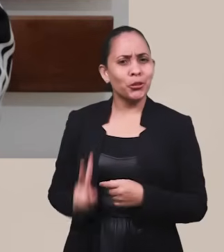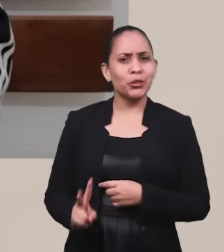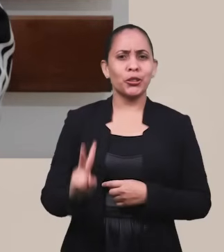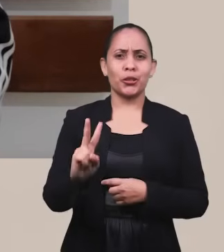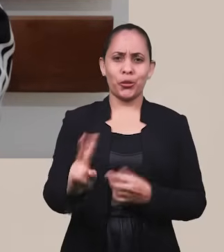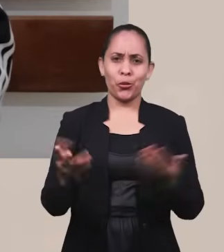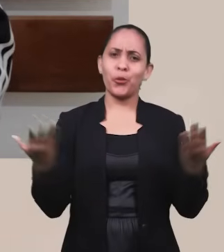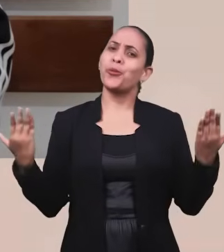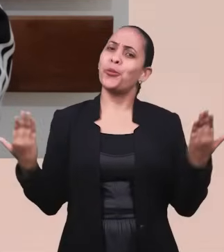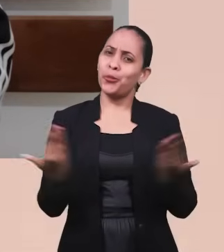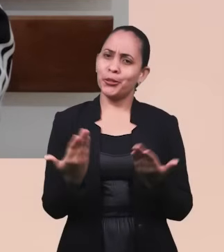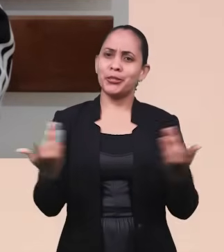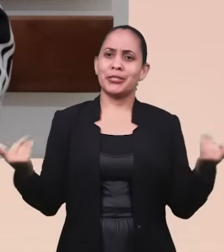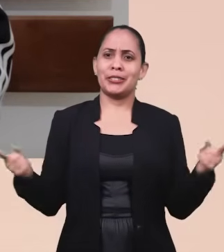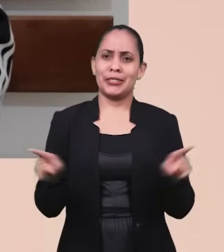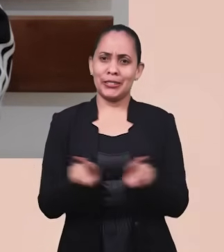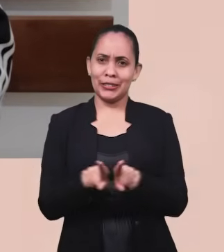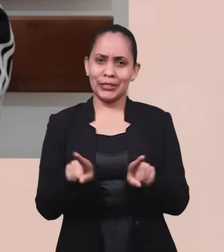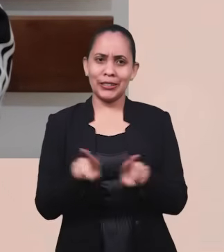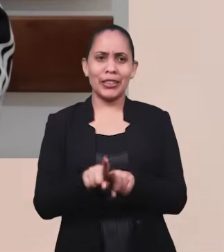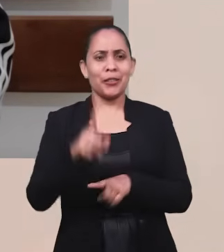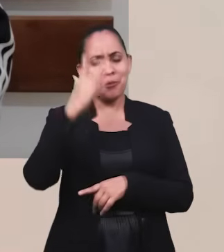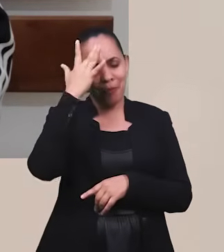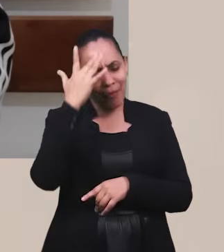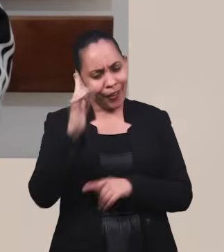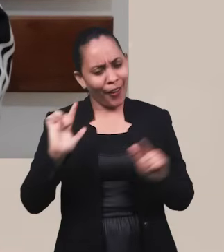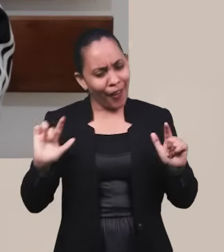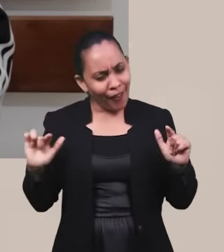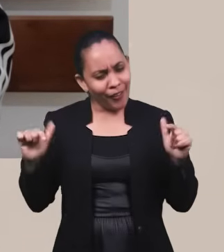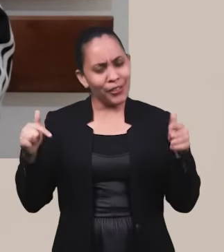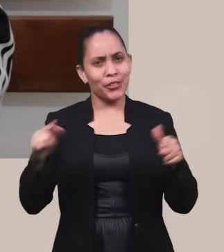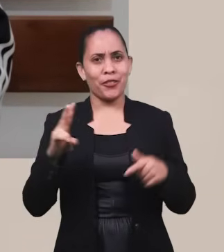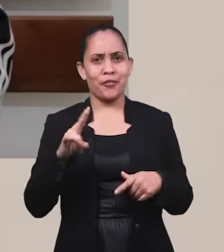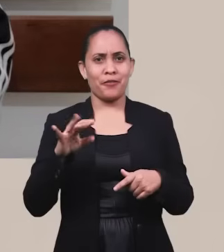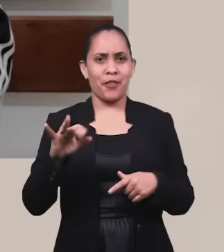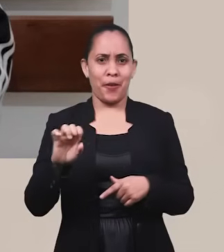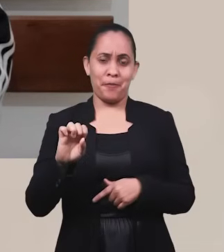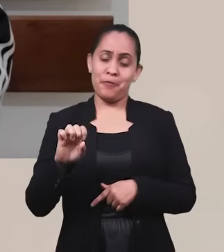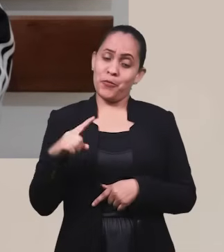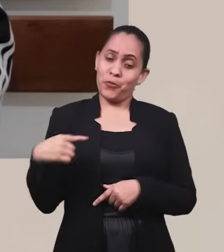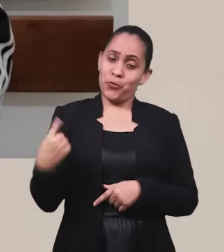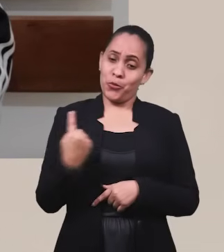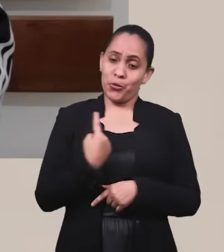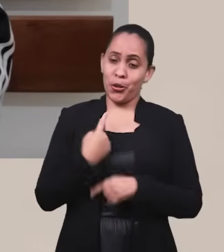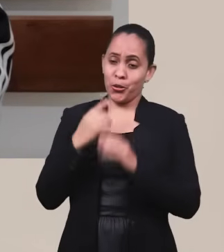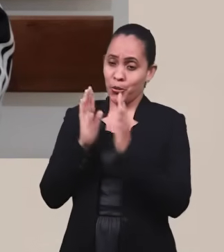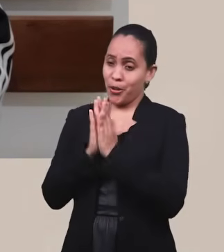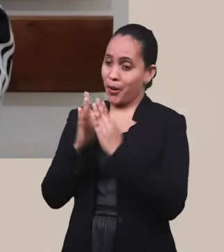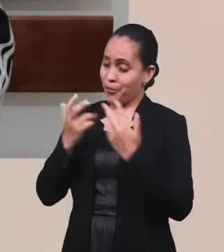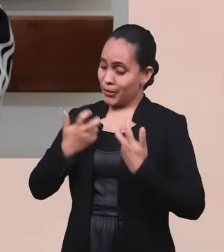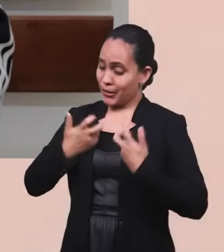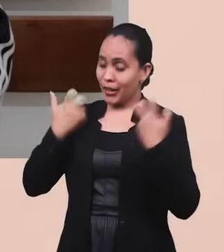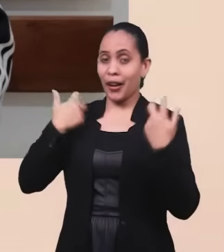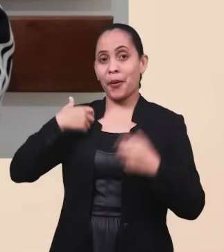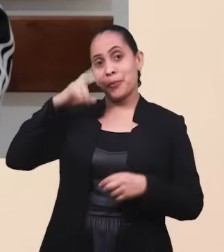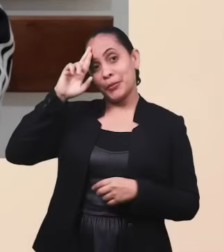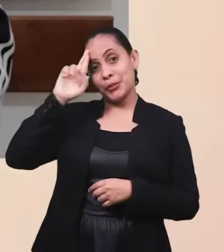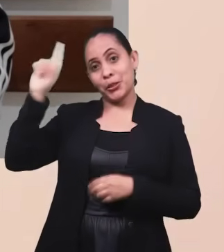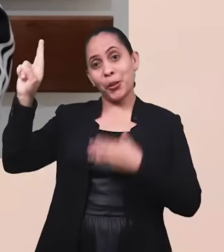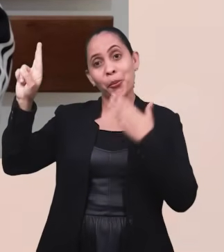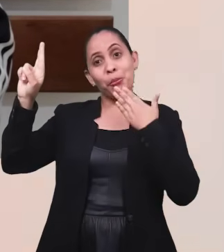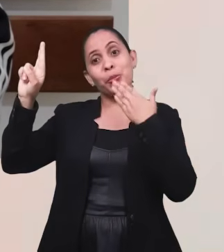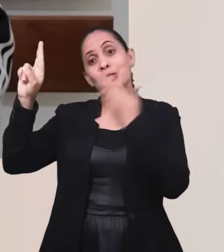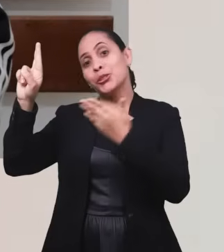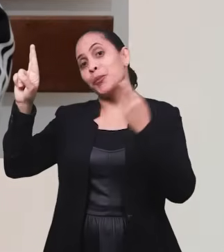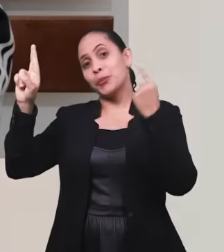fazendo hoje, continua fazendo no amanhã. Porém, basta de como nós buscamos, a maneira no qual nós pedimos